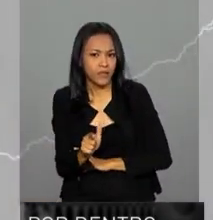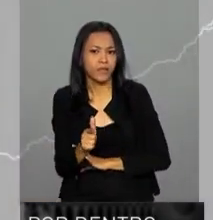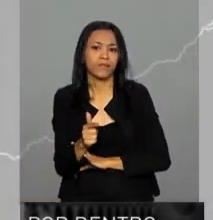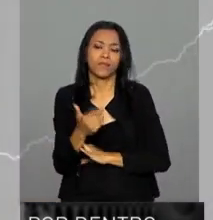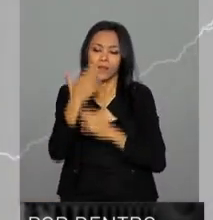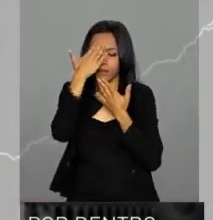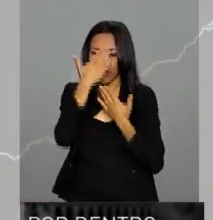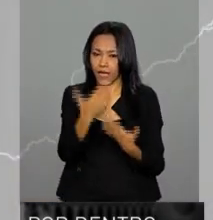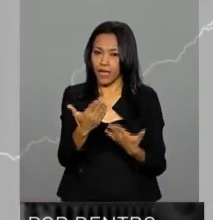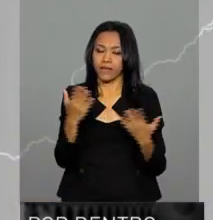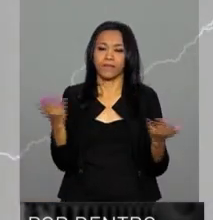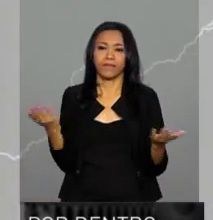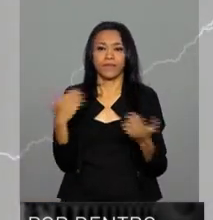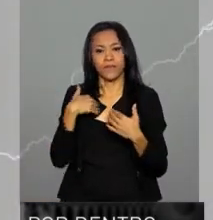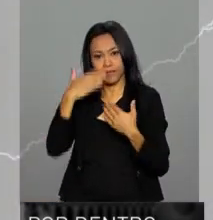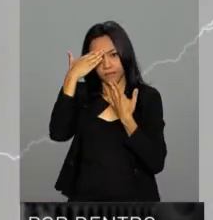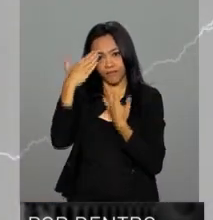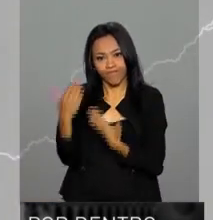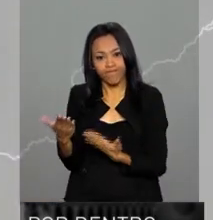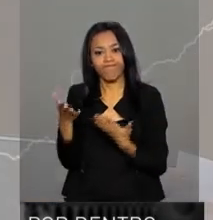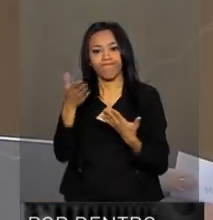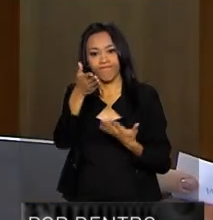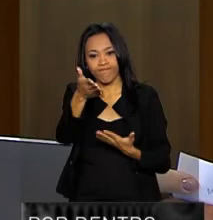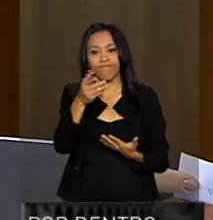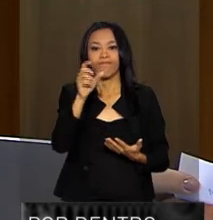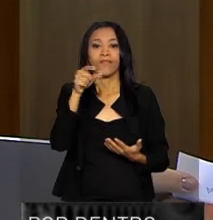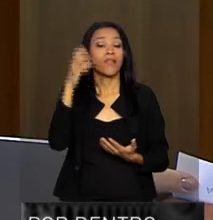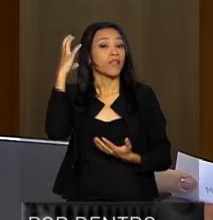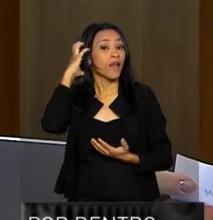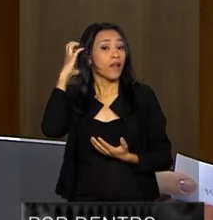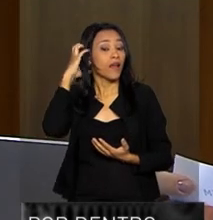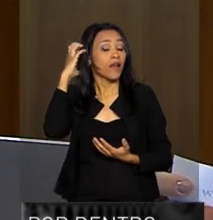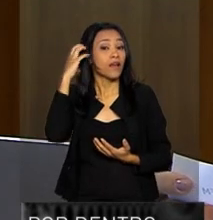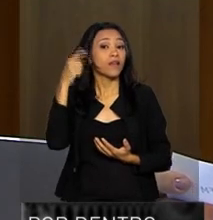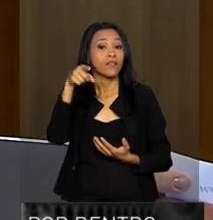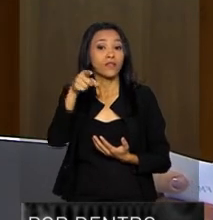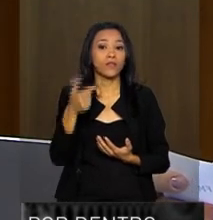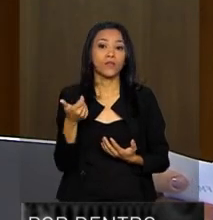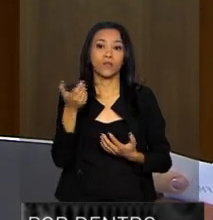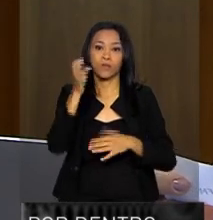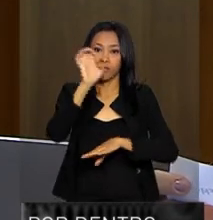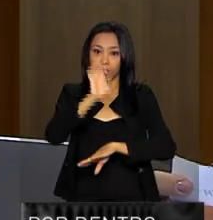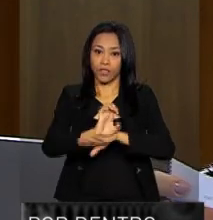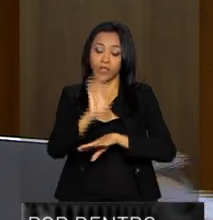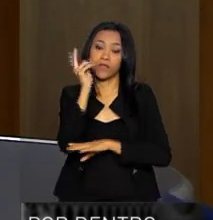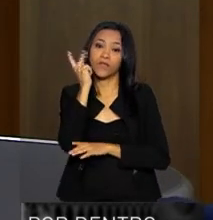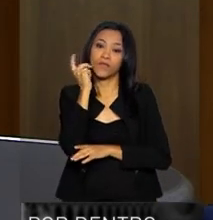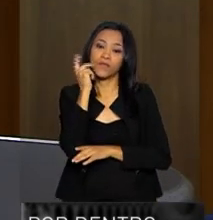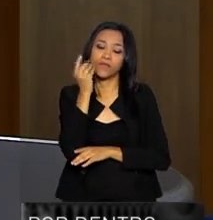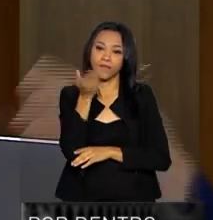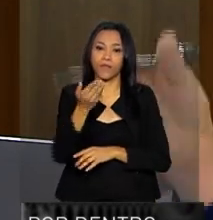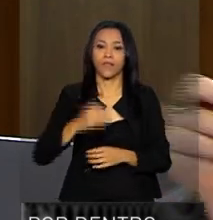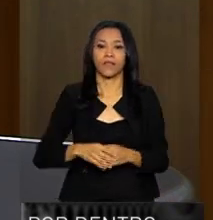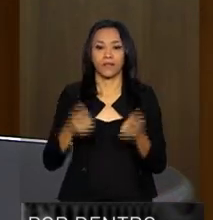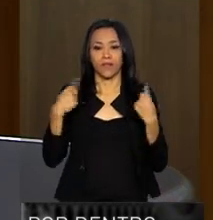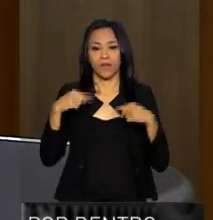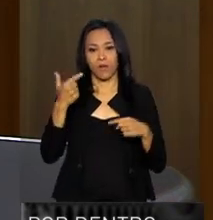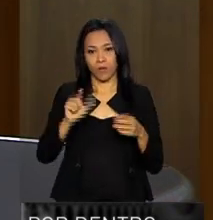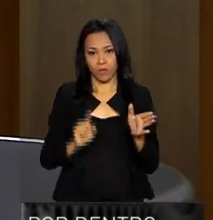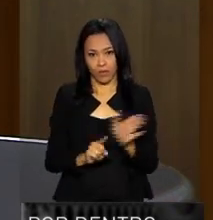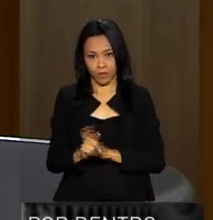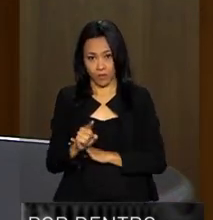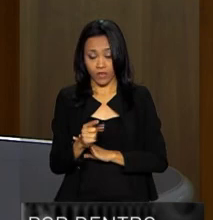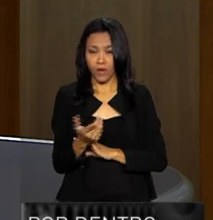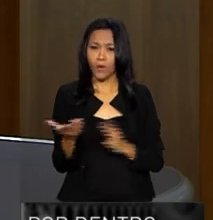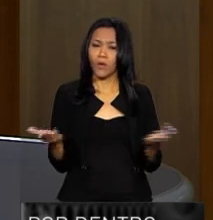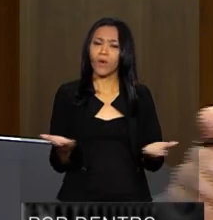ministro eu agradeço a participação do tiago lima da rádio tribuna bandnews fm de fortaleza no ceará ministro hoje tentam a